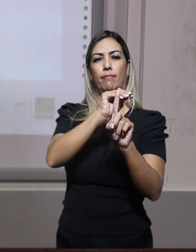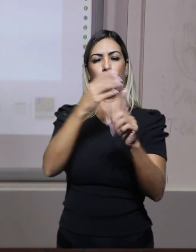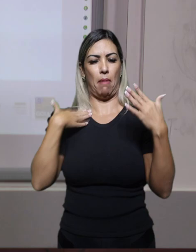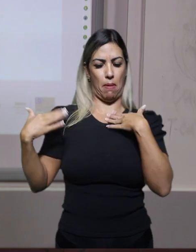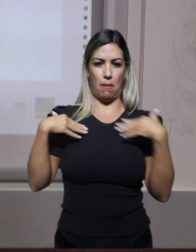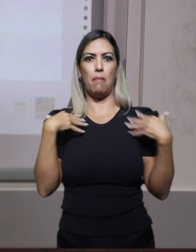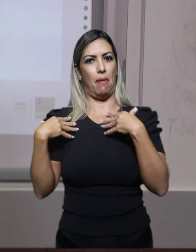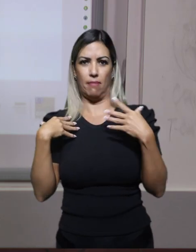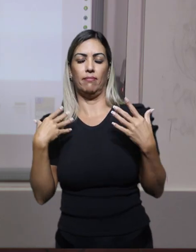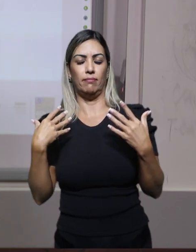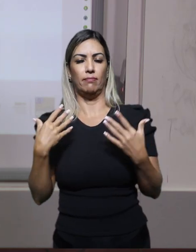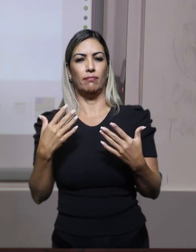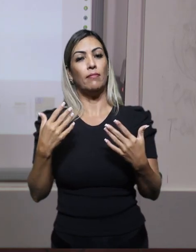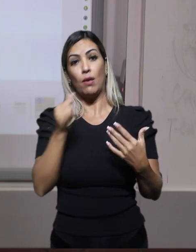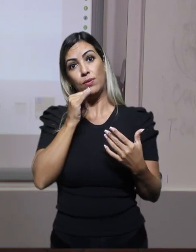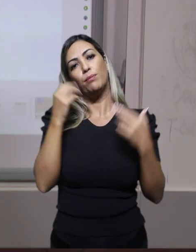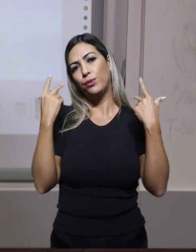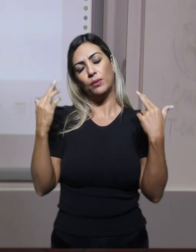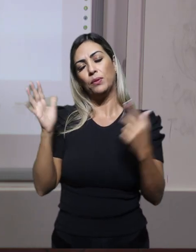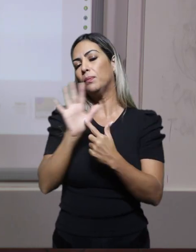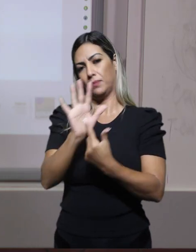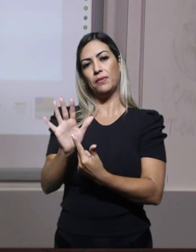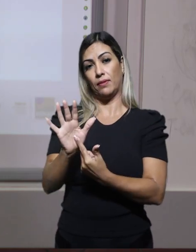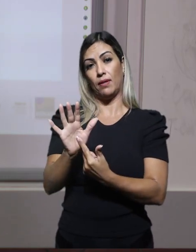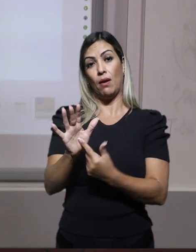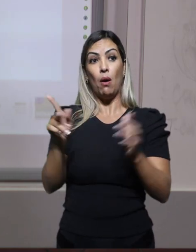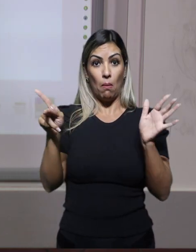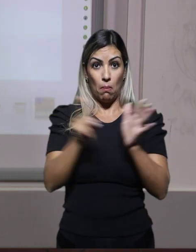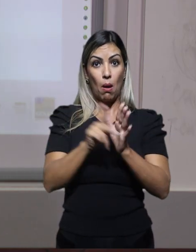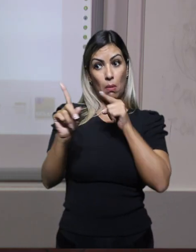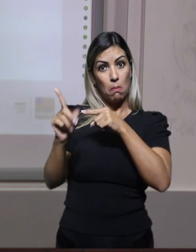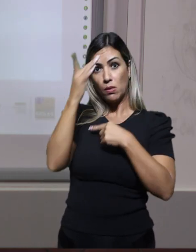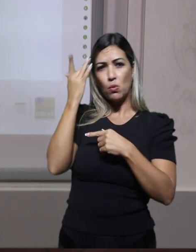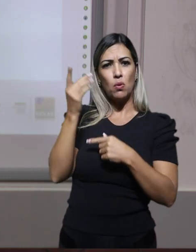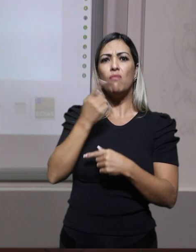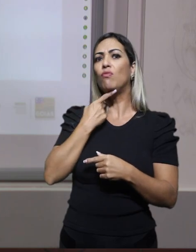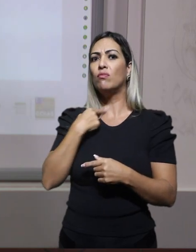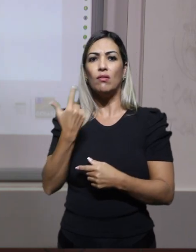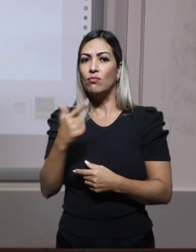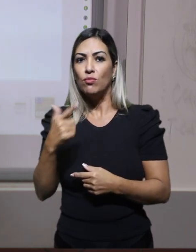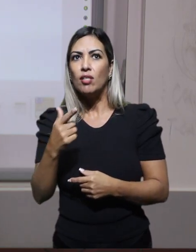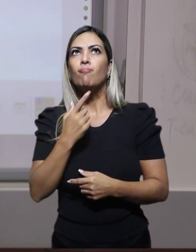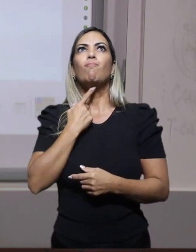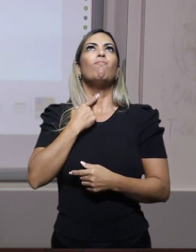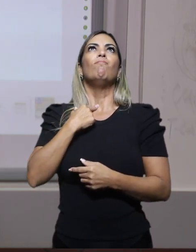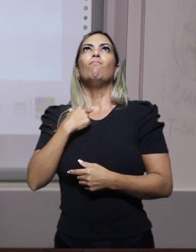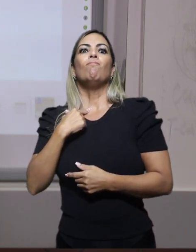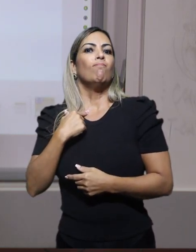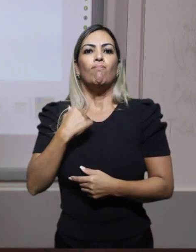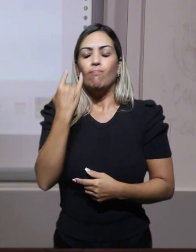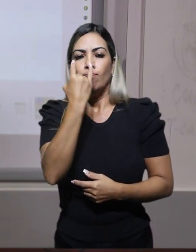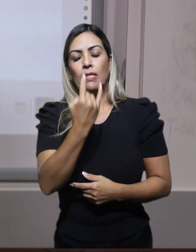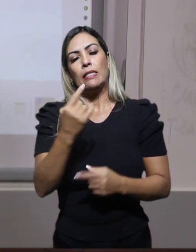gente falar aqui, para que às vezes o próprio agente ele não tem essa vontade, ele não tem esse desejo